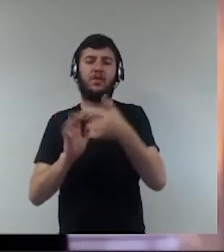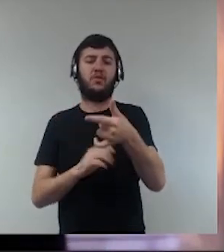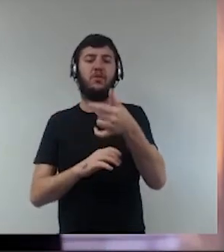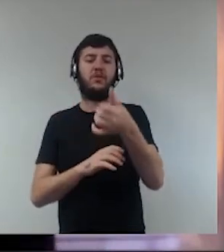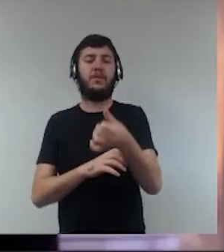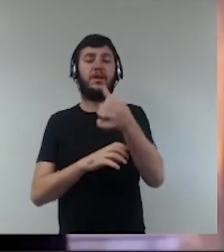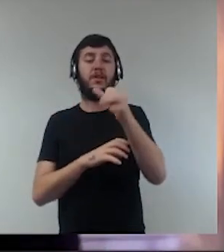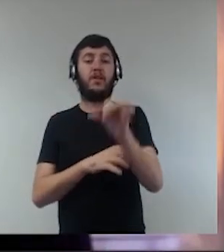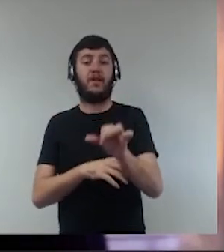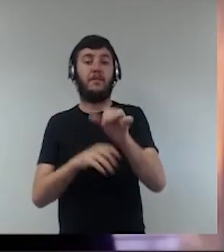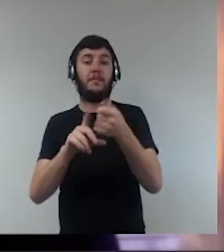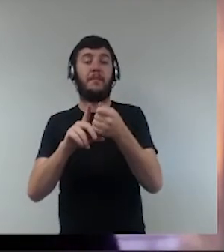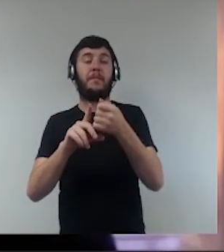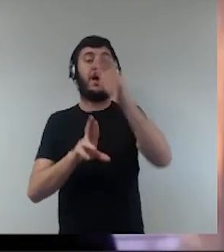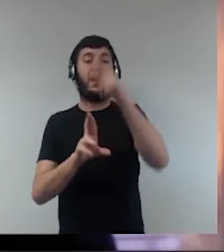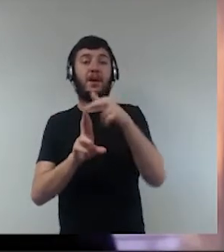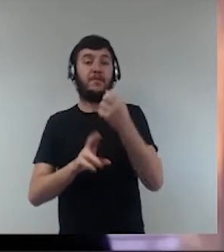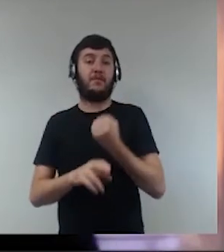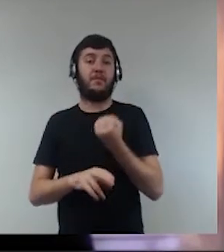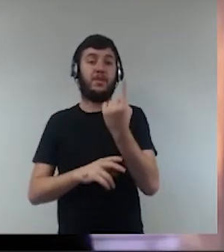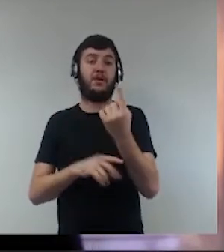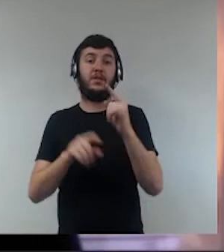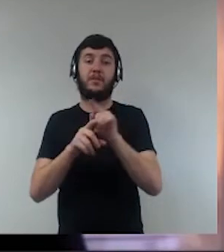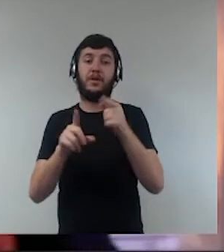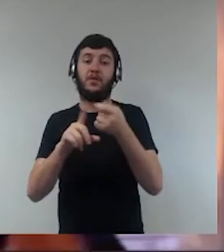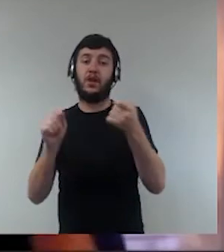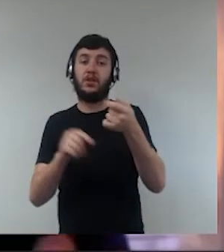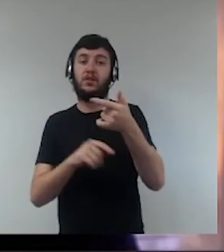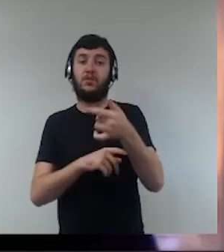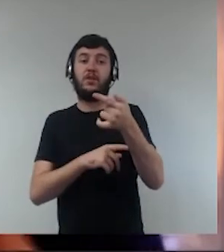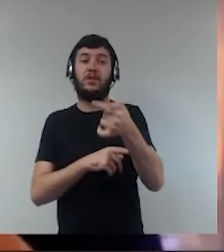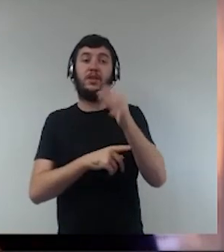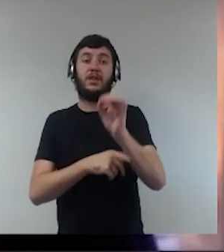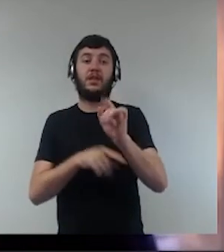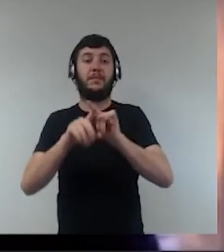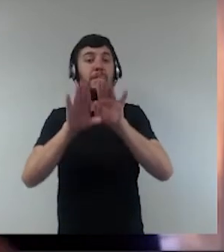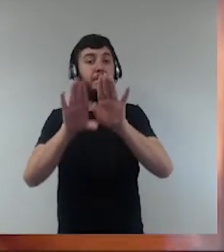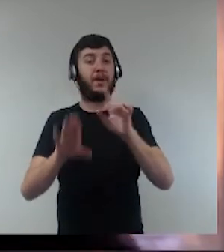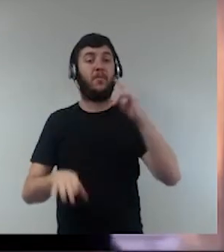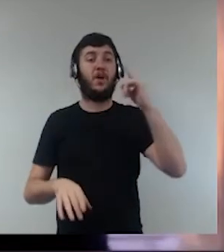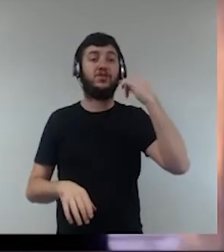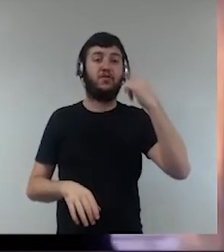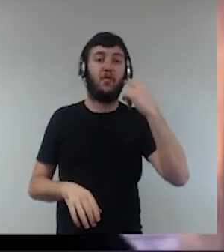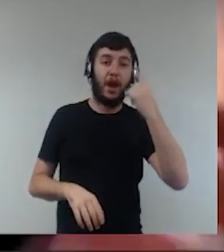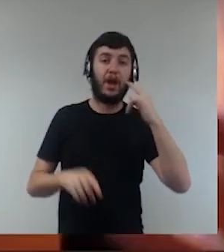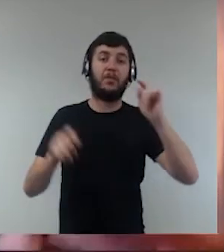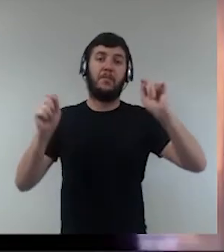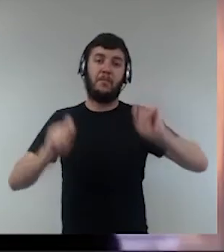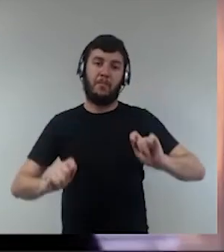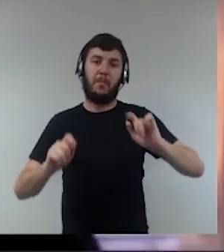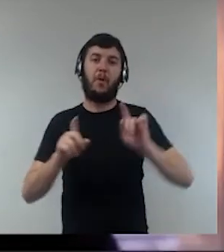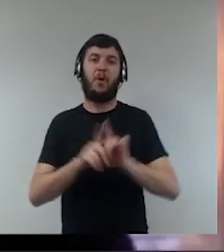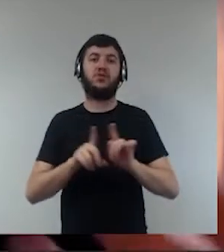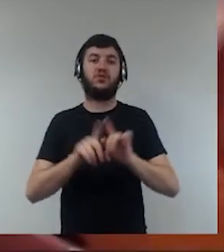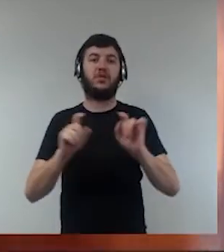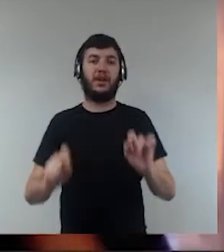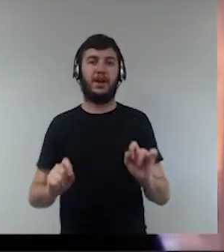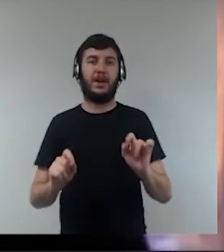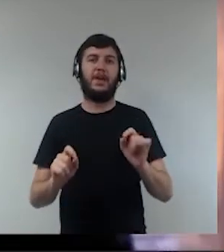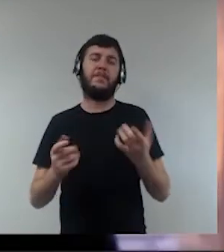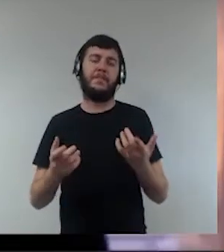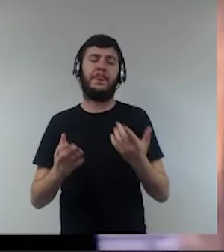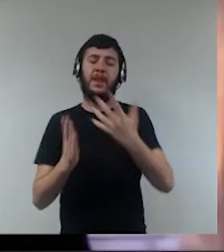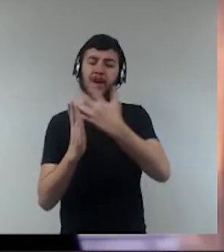artigo 270, um advogado pode intimar o advogado da outra parte de uma decisão liminar ou de um